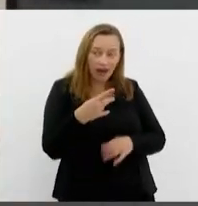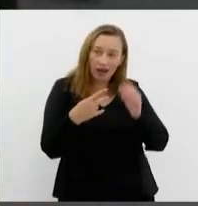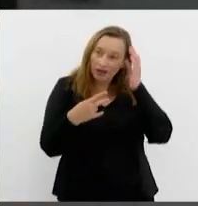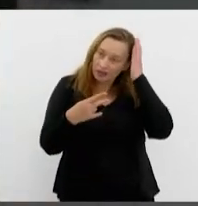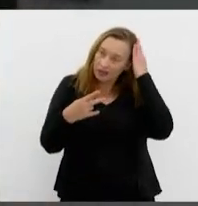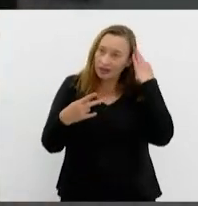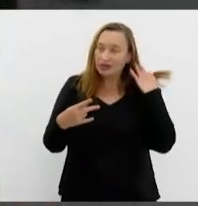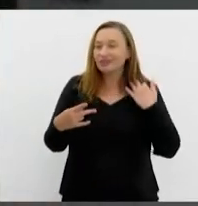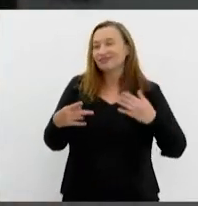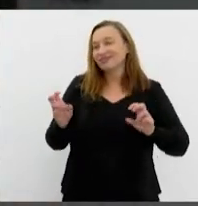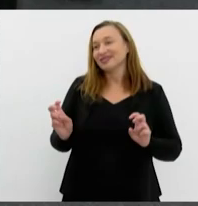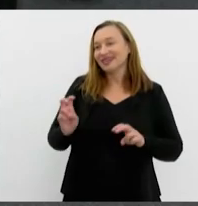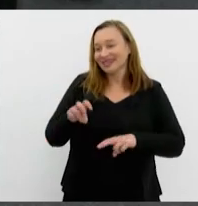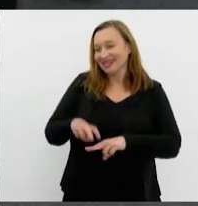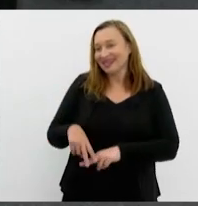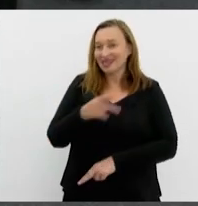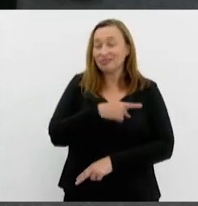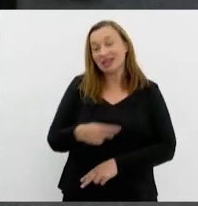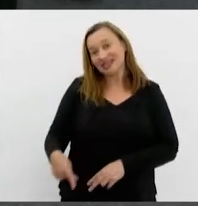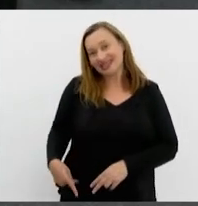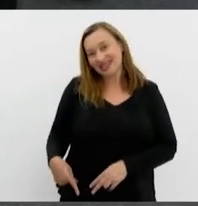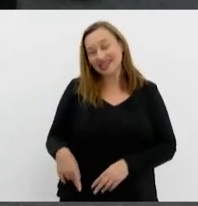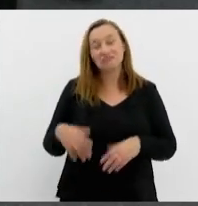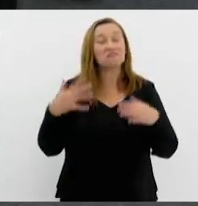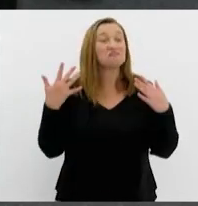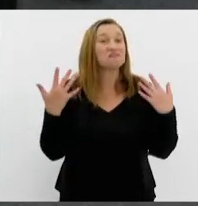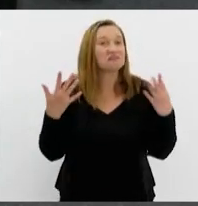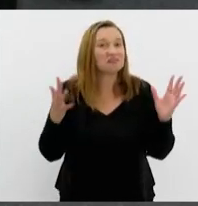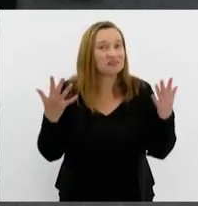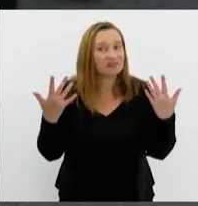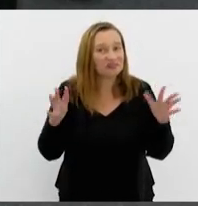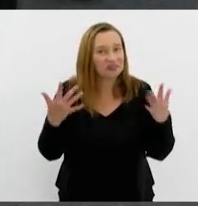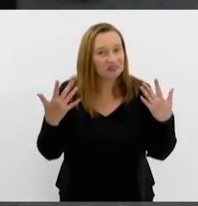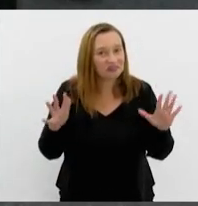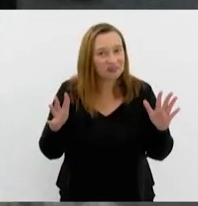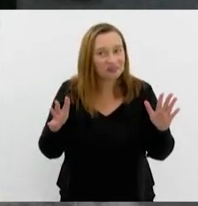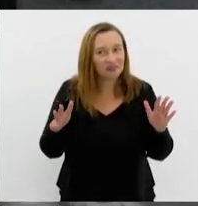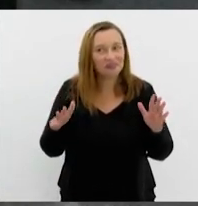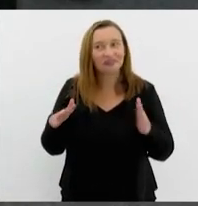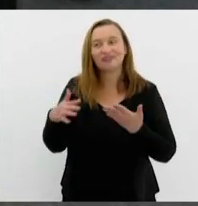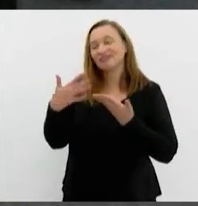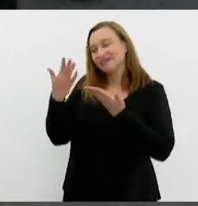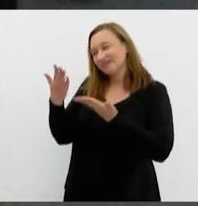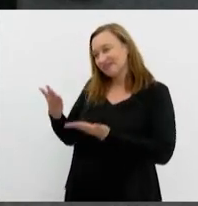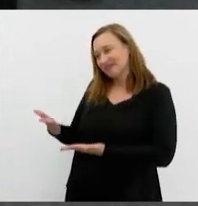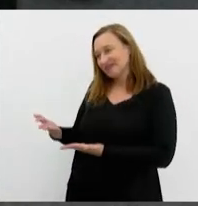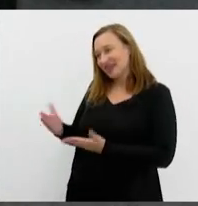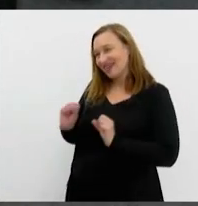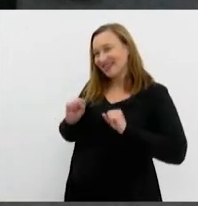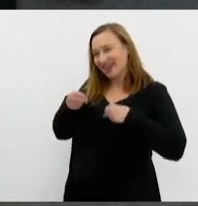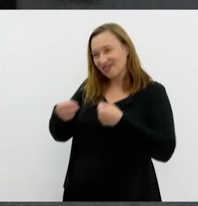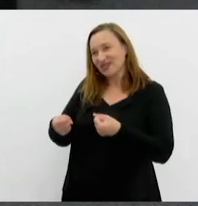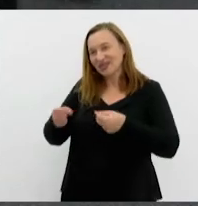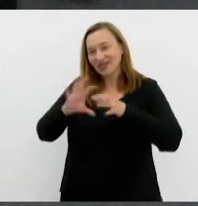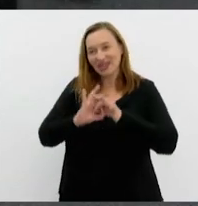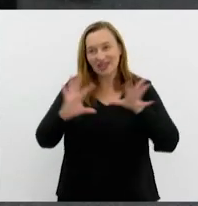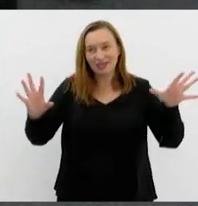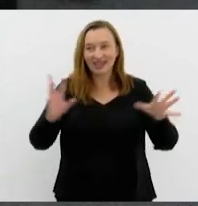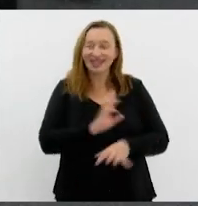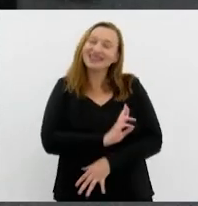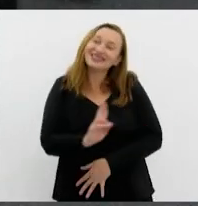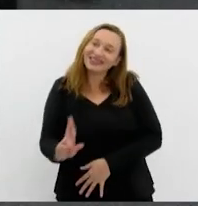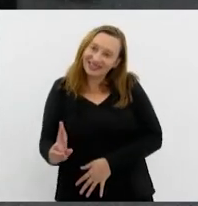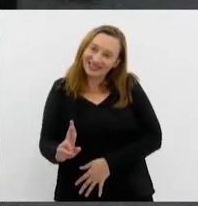está na presidência, para louvar a vossa figura defensora da liberdade